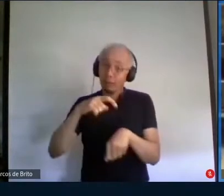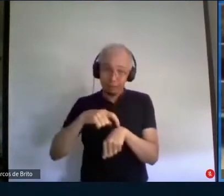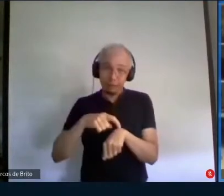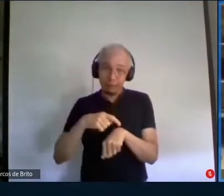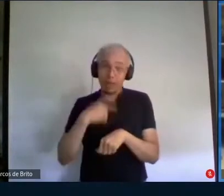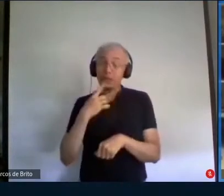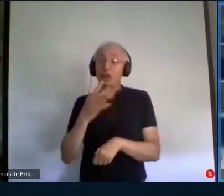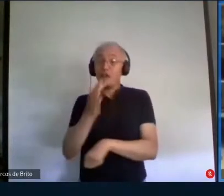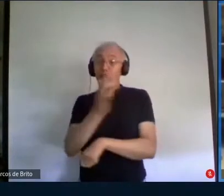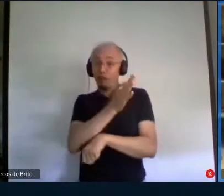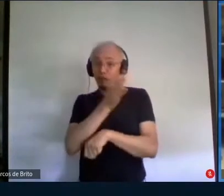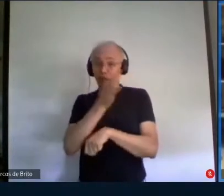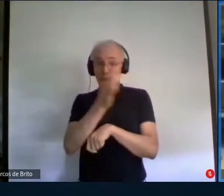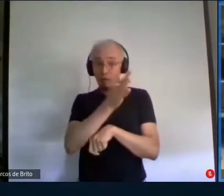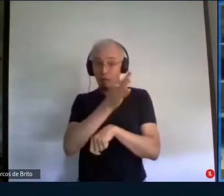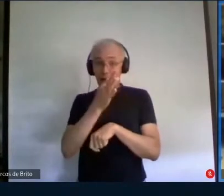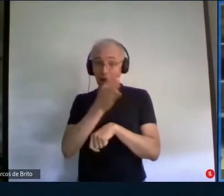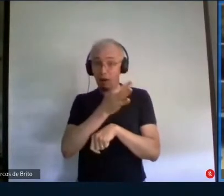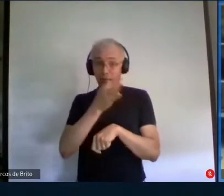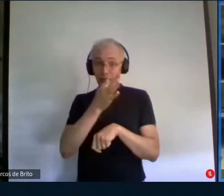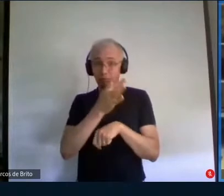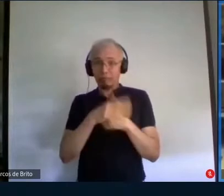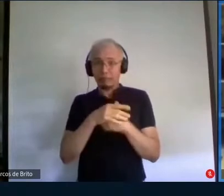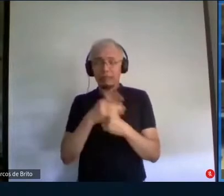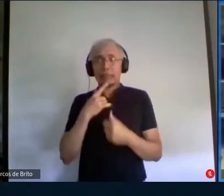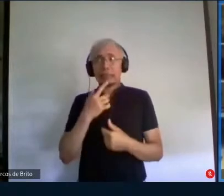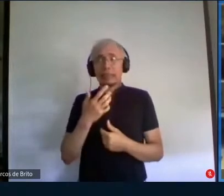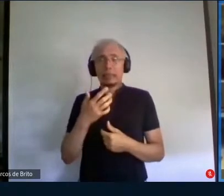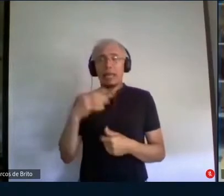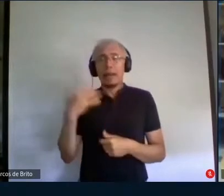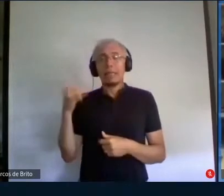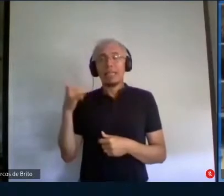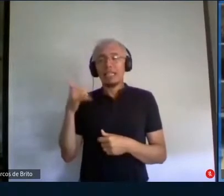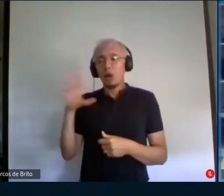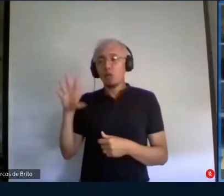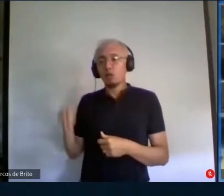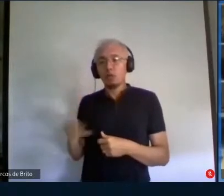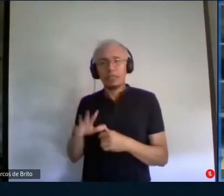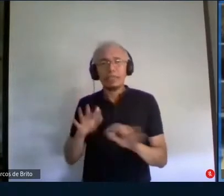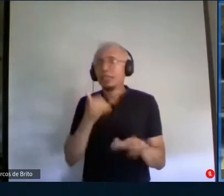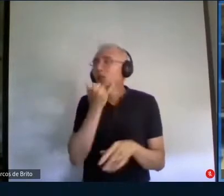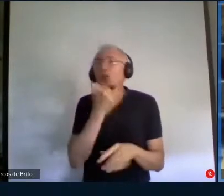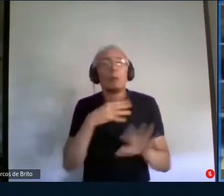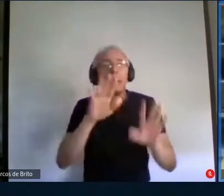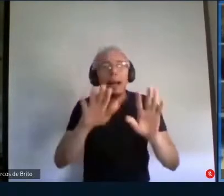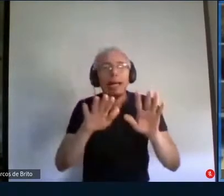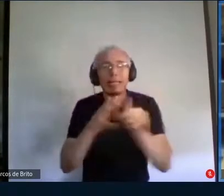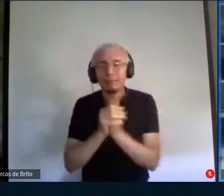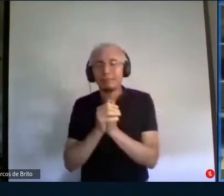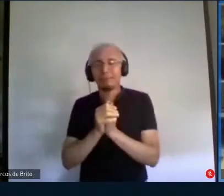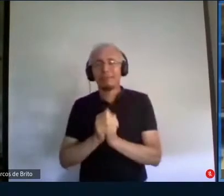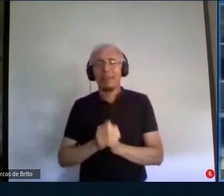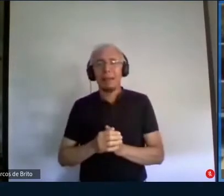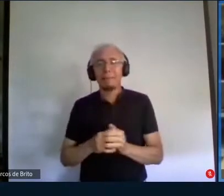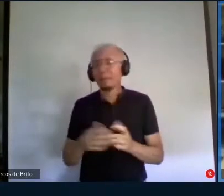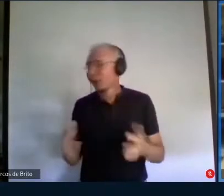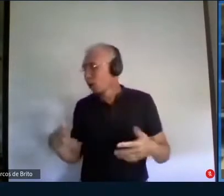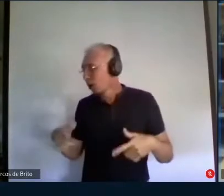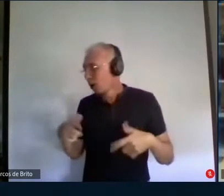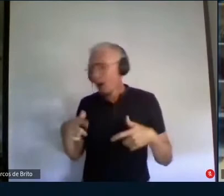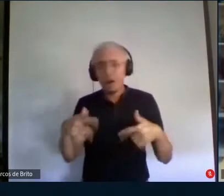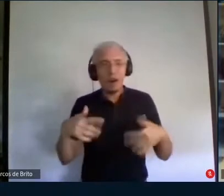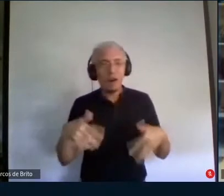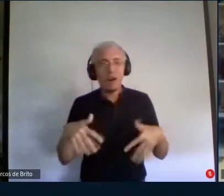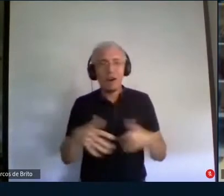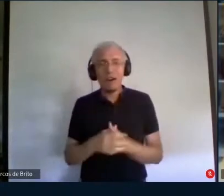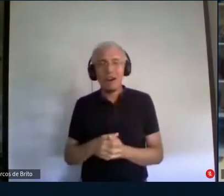mais oficial aqui. Minha bateria está acabando. Desculpa, Lira. Meu Deus, cadê? É só para